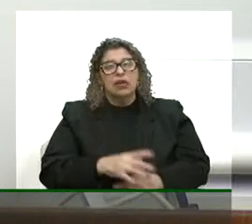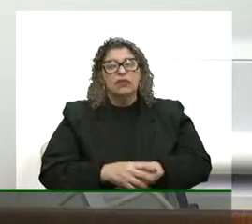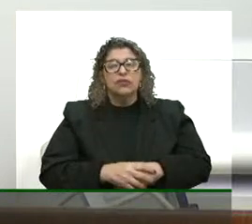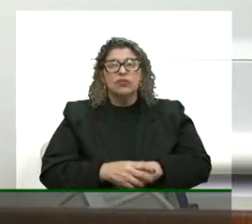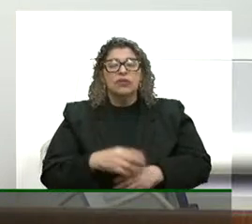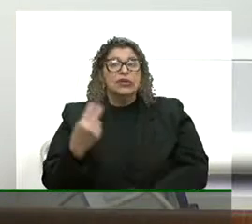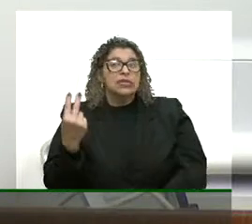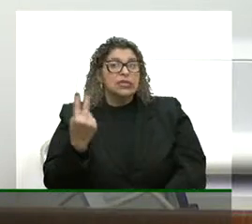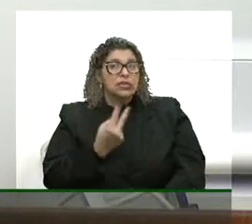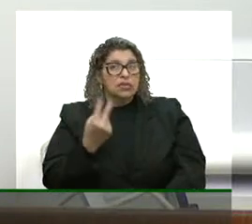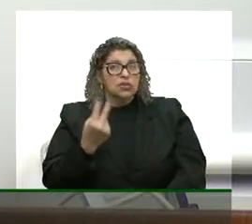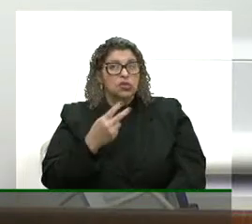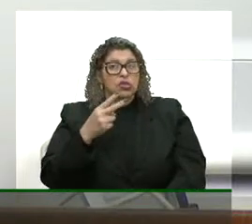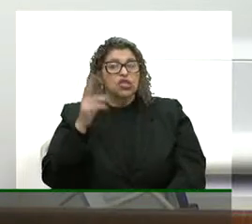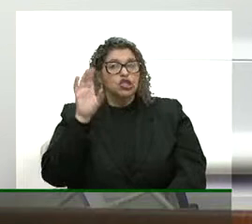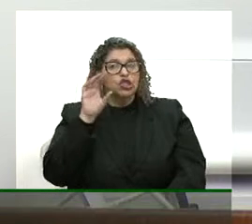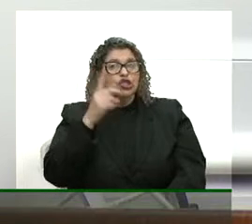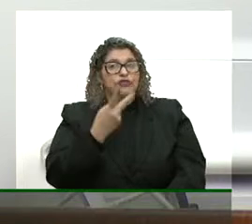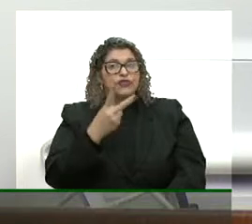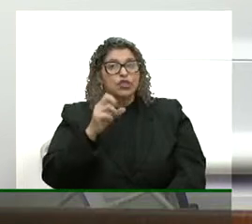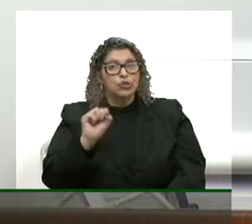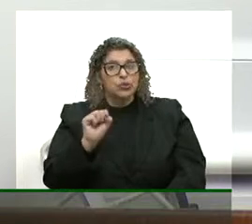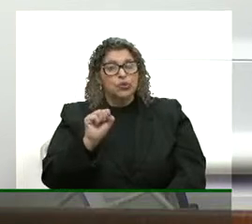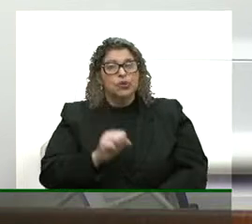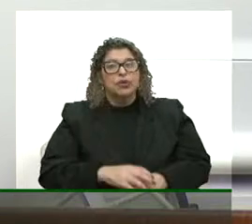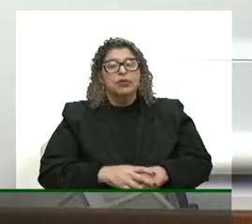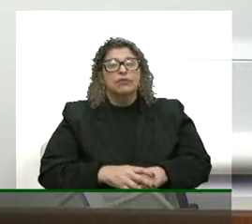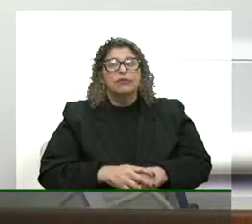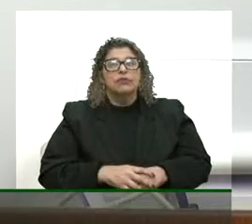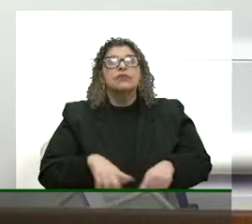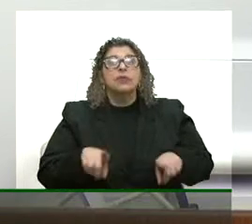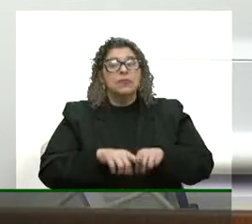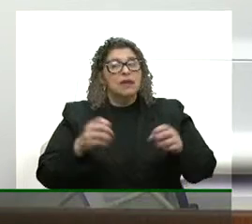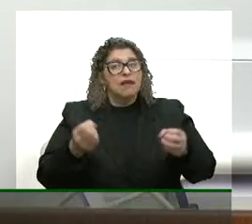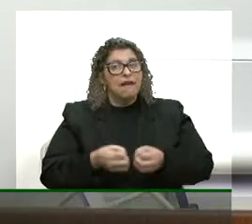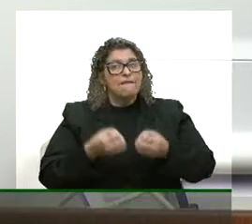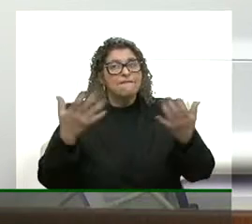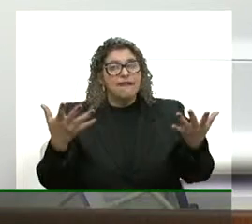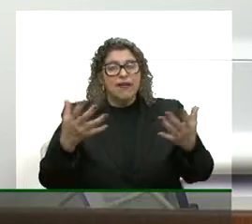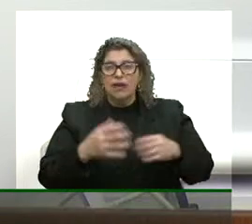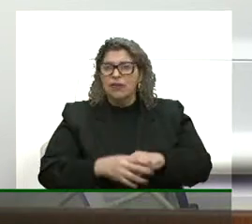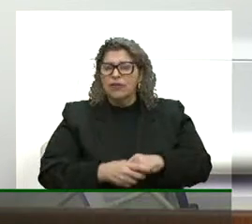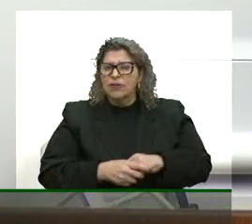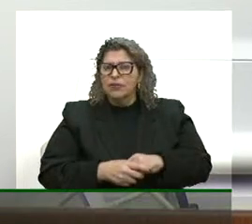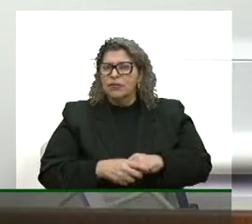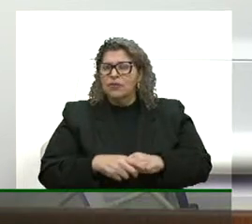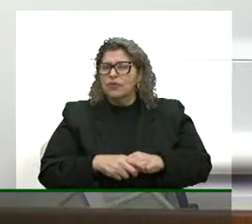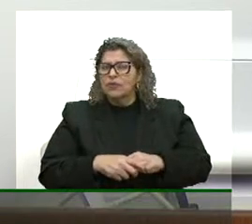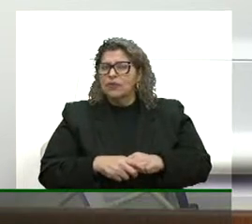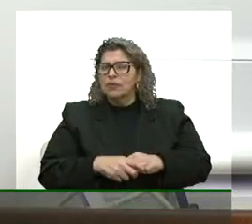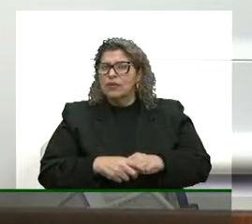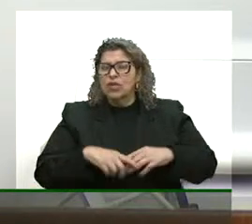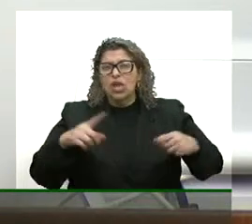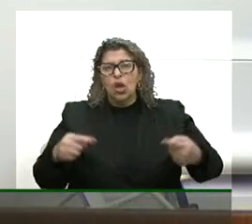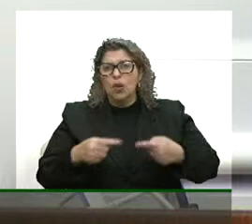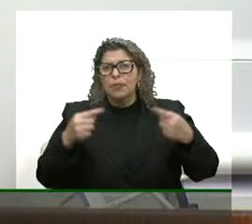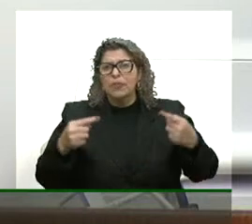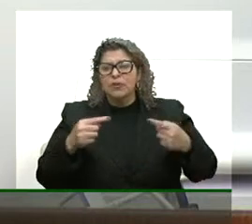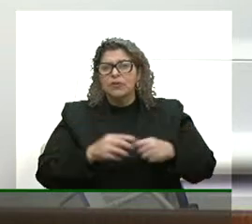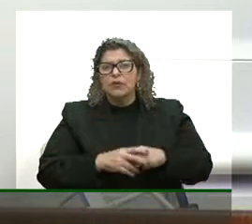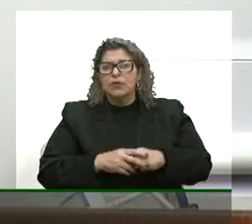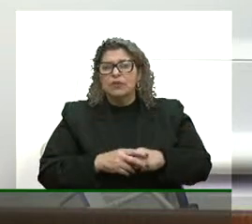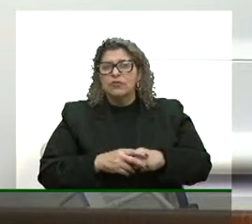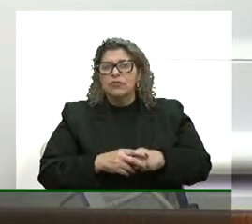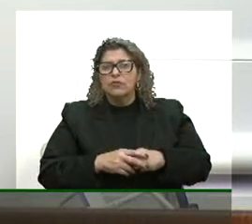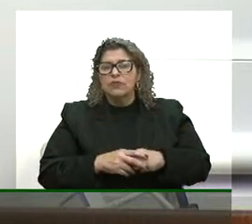próxima semana, dia 28, às 14h30, nós teremos um evento, um seminário sobre competitividade com a apresentação do